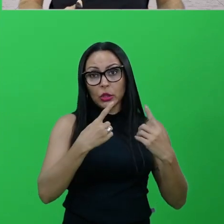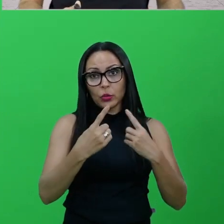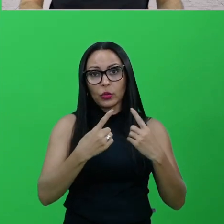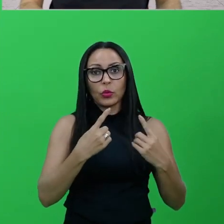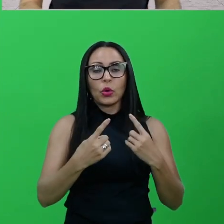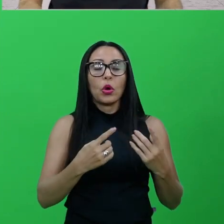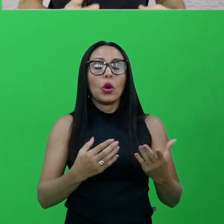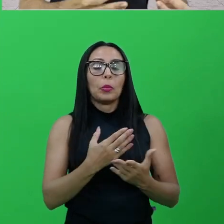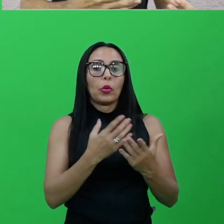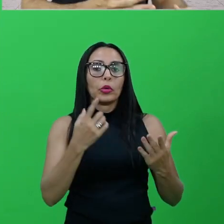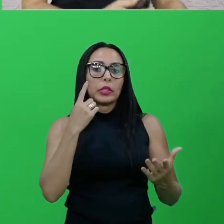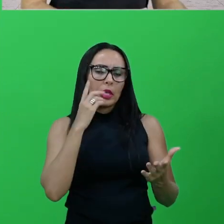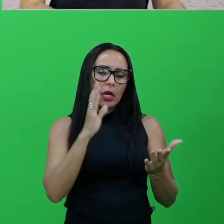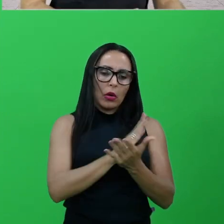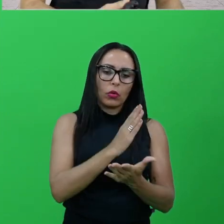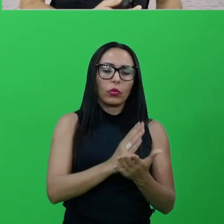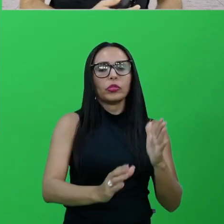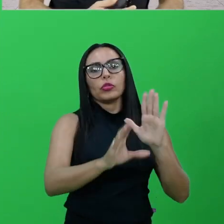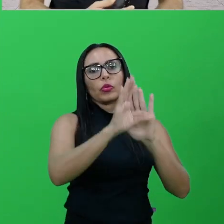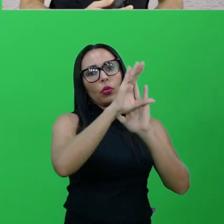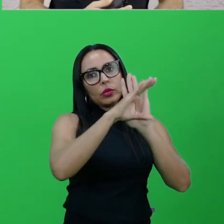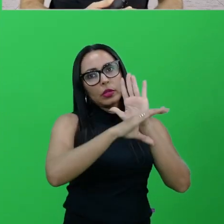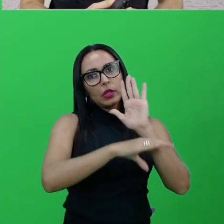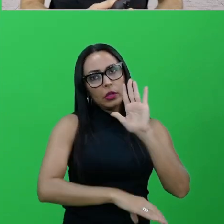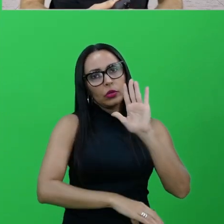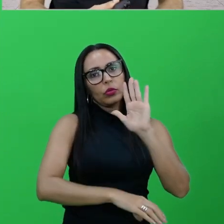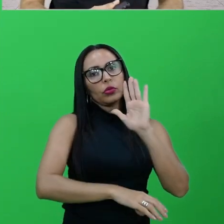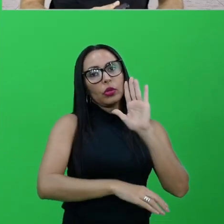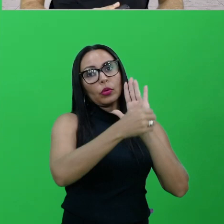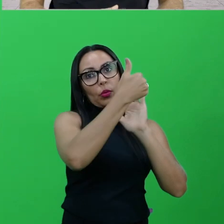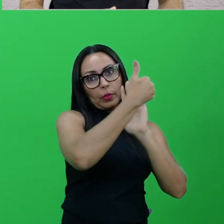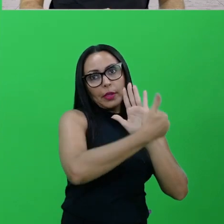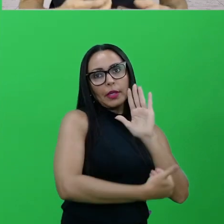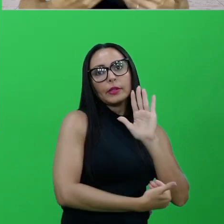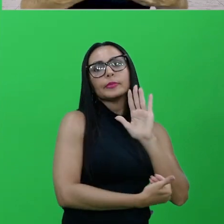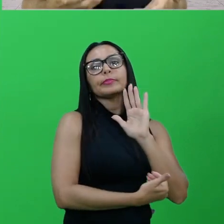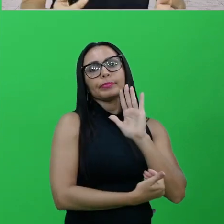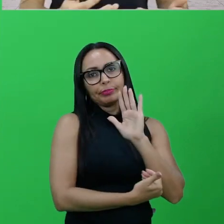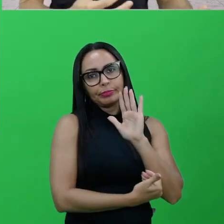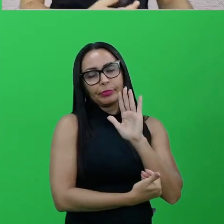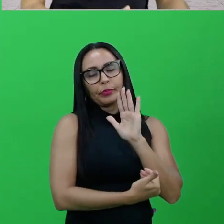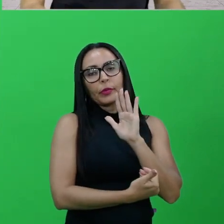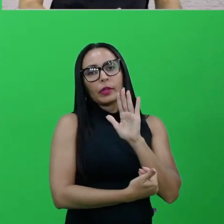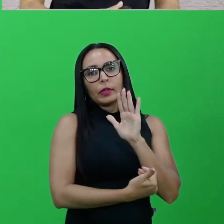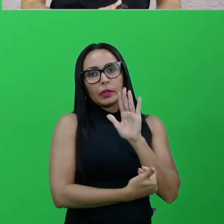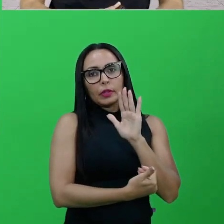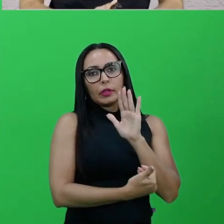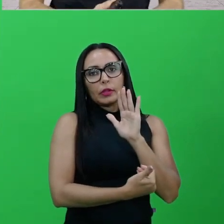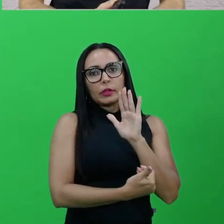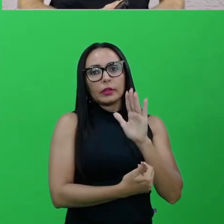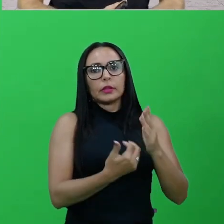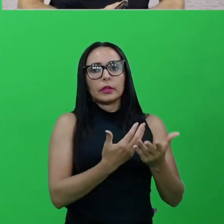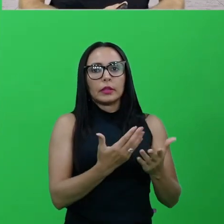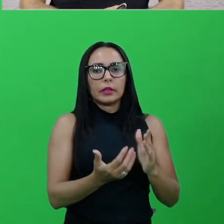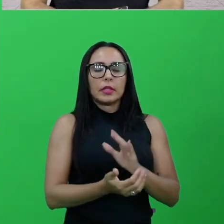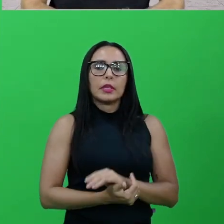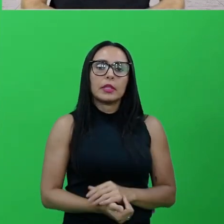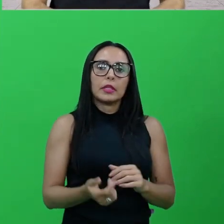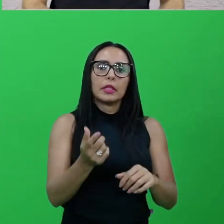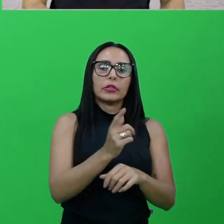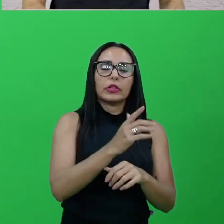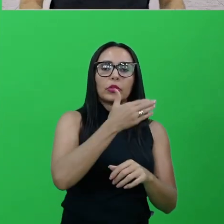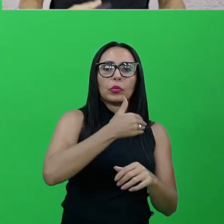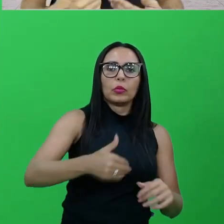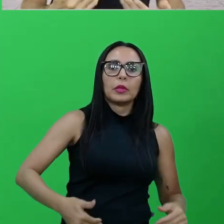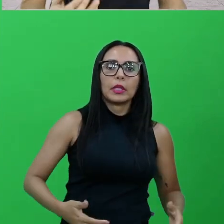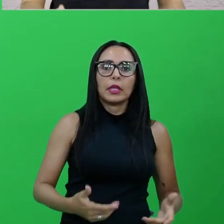muitos dos conceitos documentados, né, nesse documento, né, Evidências da Gestão Pública Federal Brasileira,